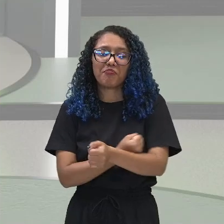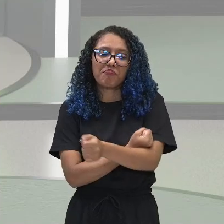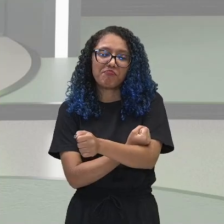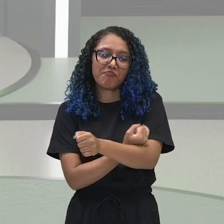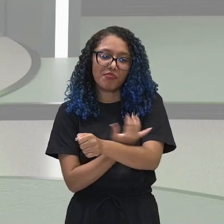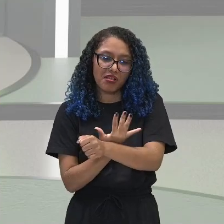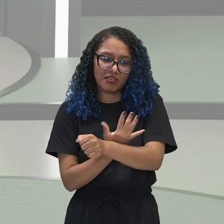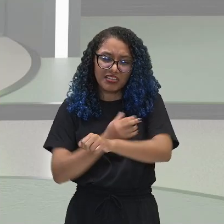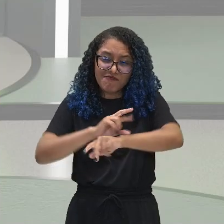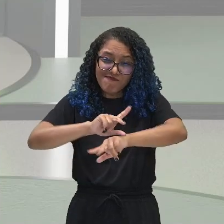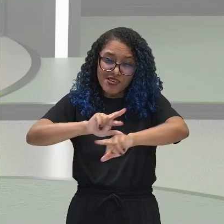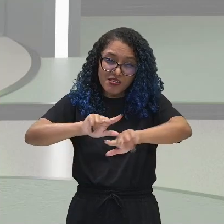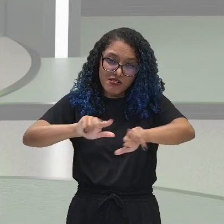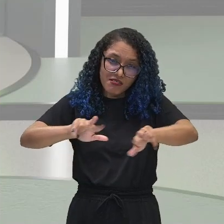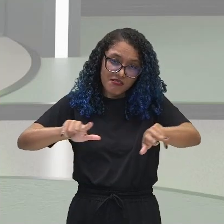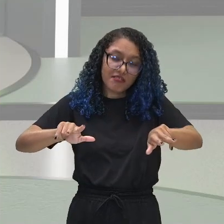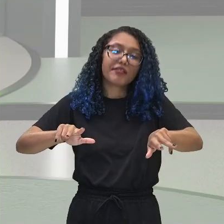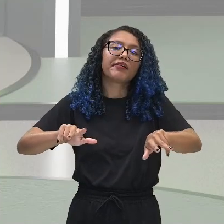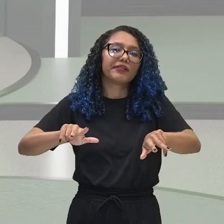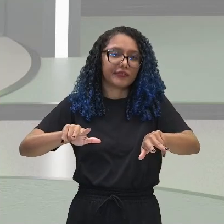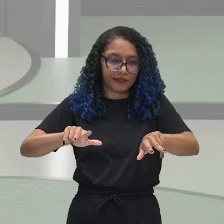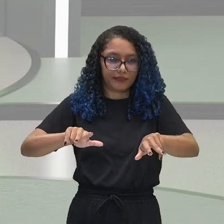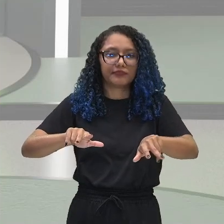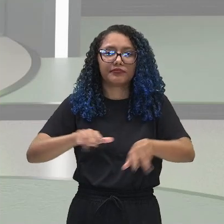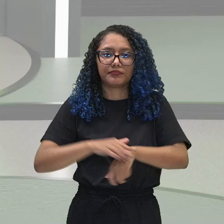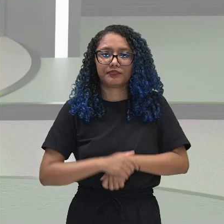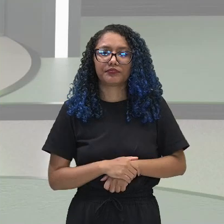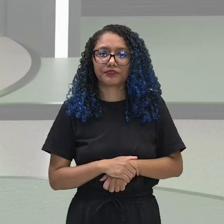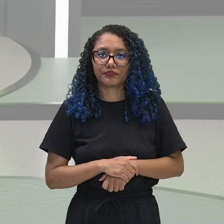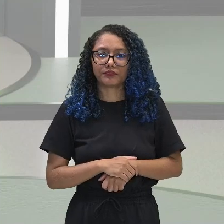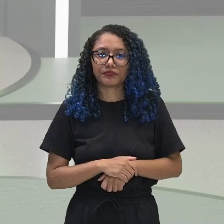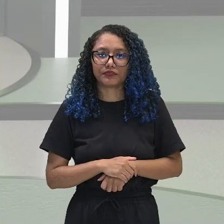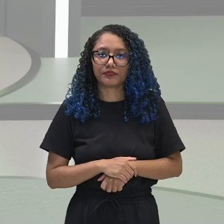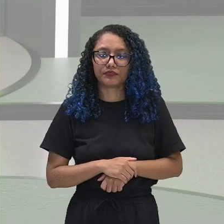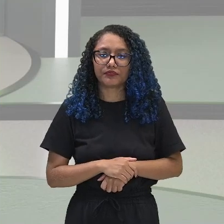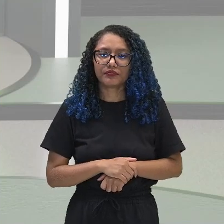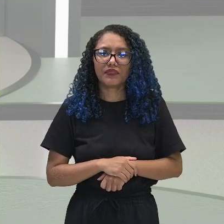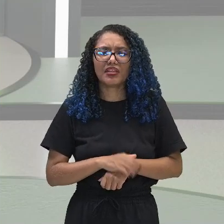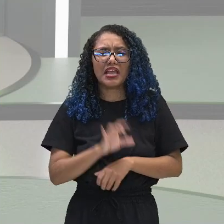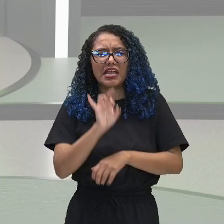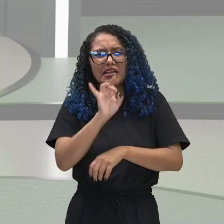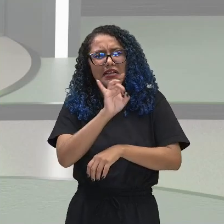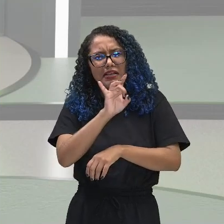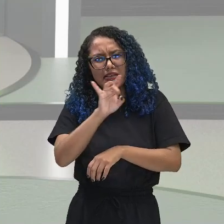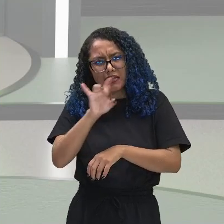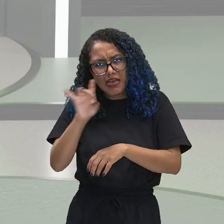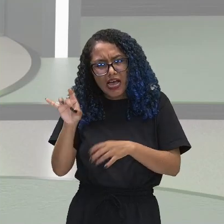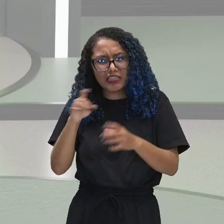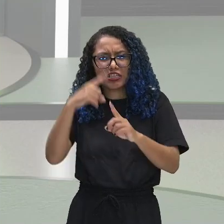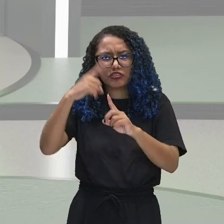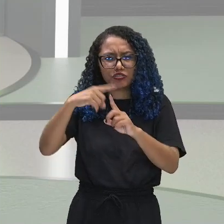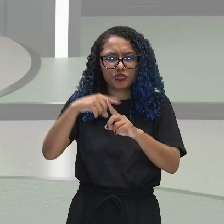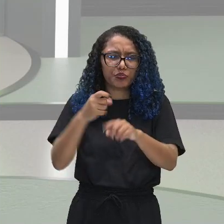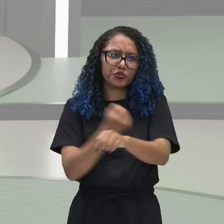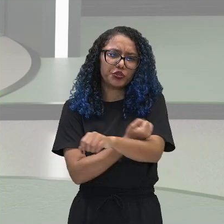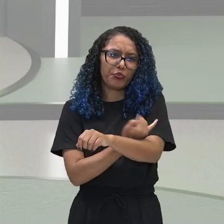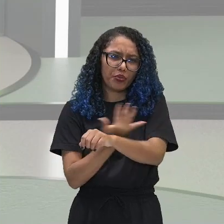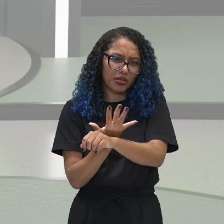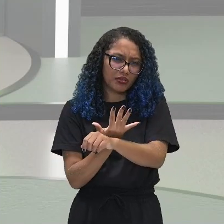de vegetação natural, e cada planta ela vai ter uma